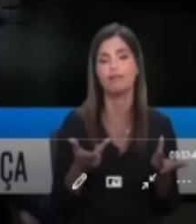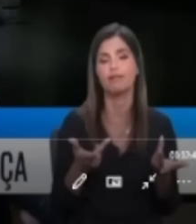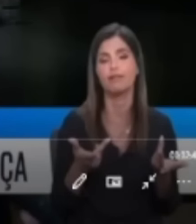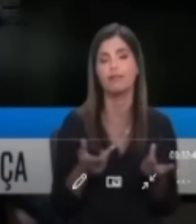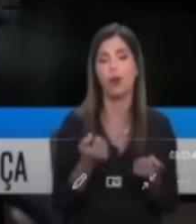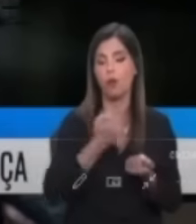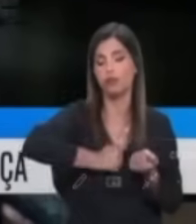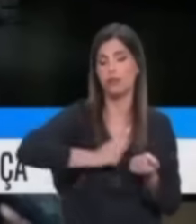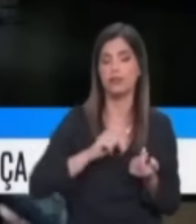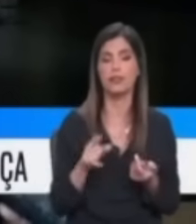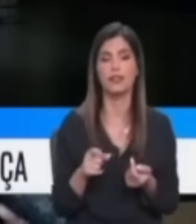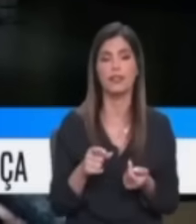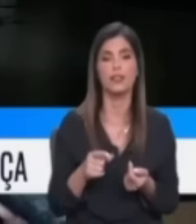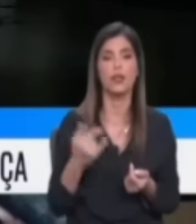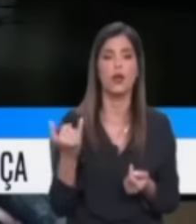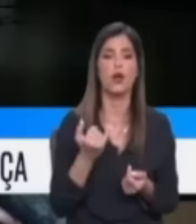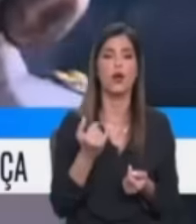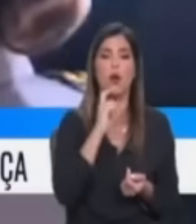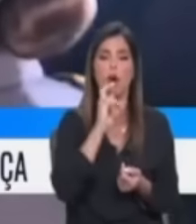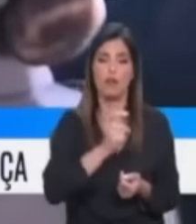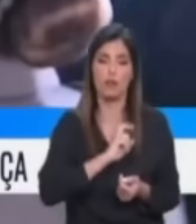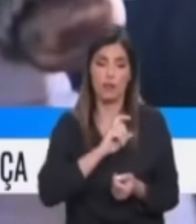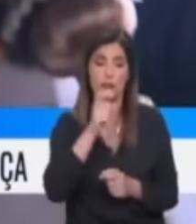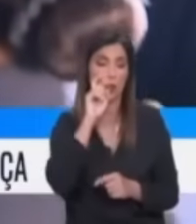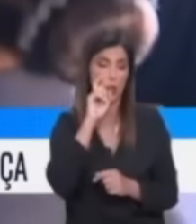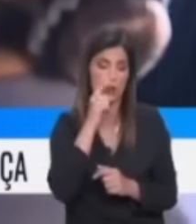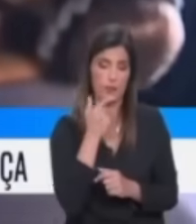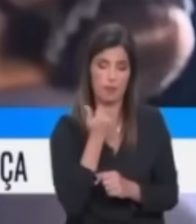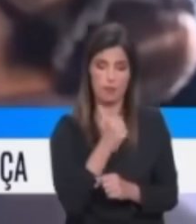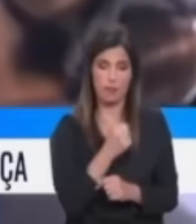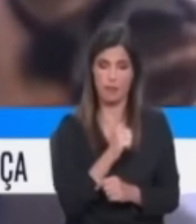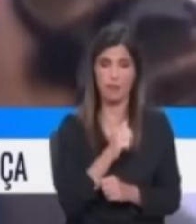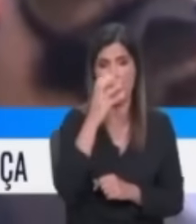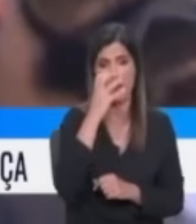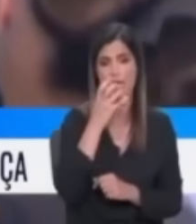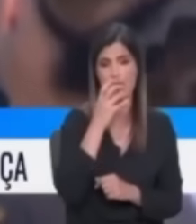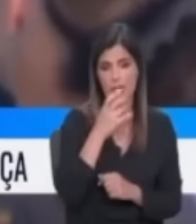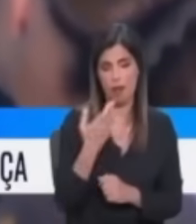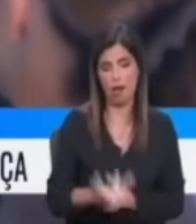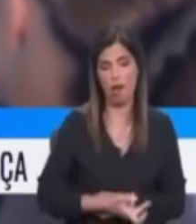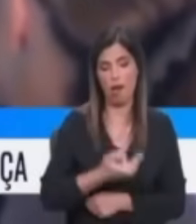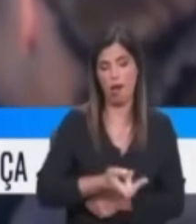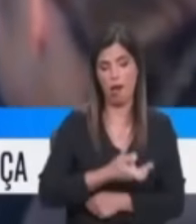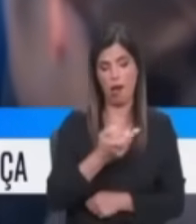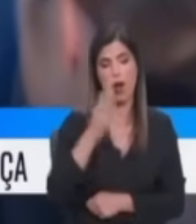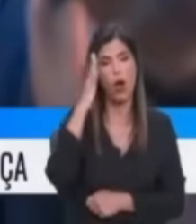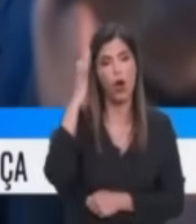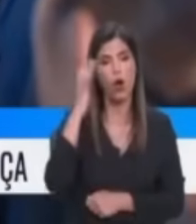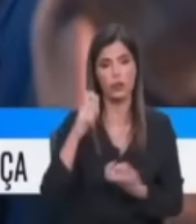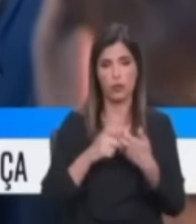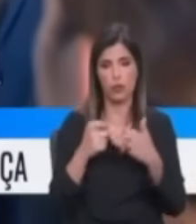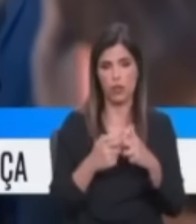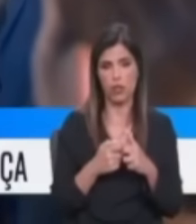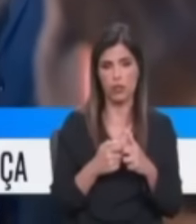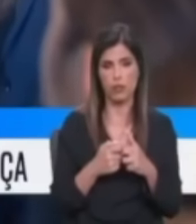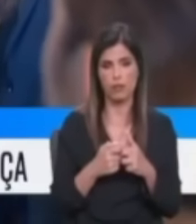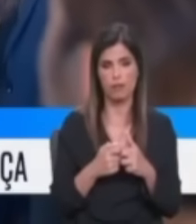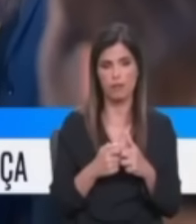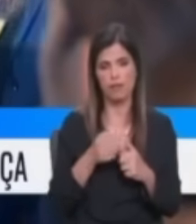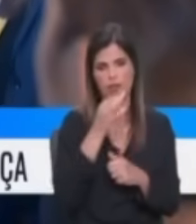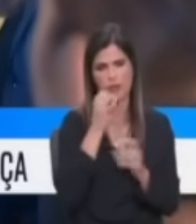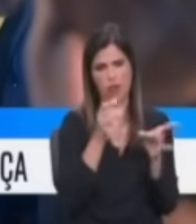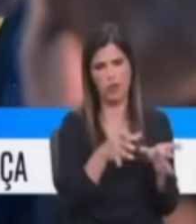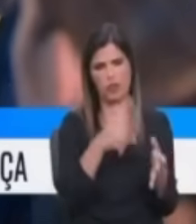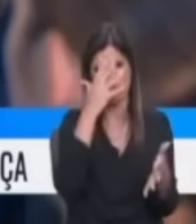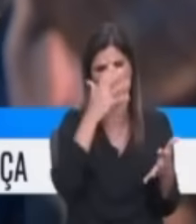a acontecer, mais uma vez. Com as indicações de segurança. Marcelo Rebelo de Sousa permaneceu no hotel em Bruxelas, condenou o ataque,